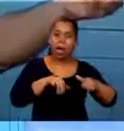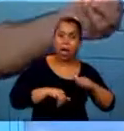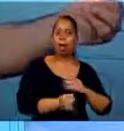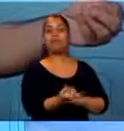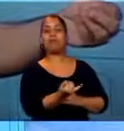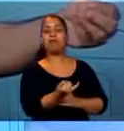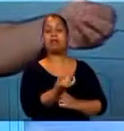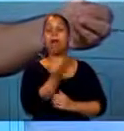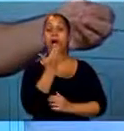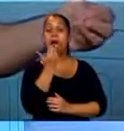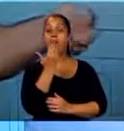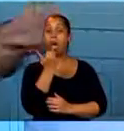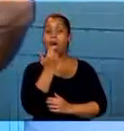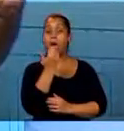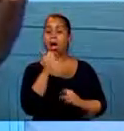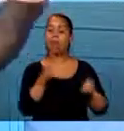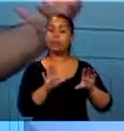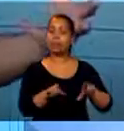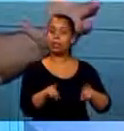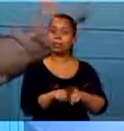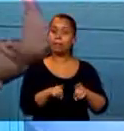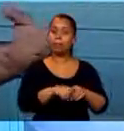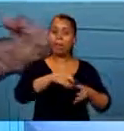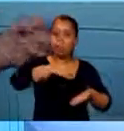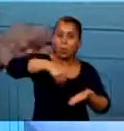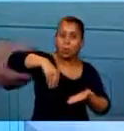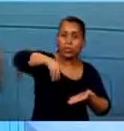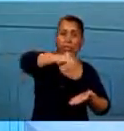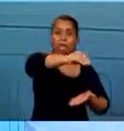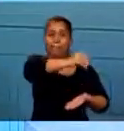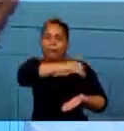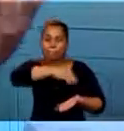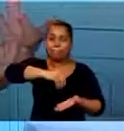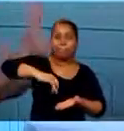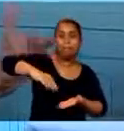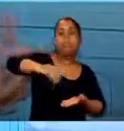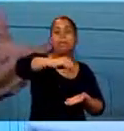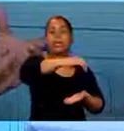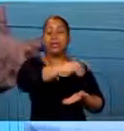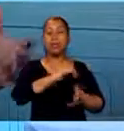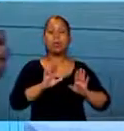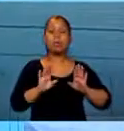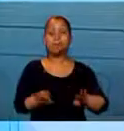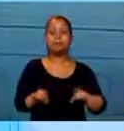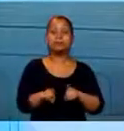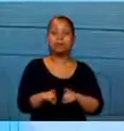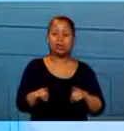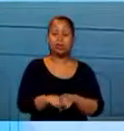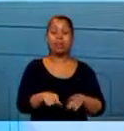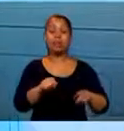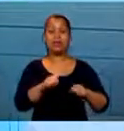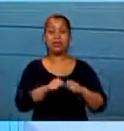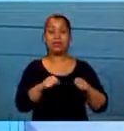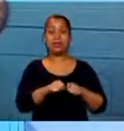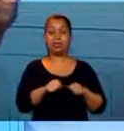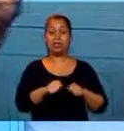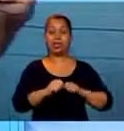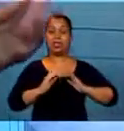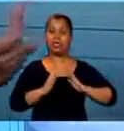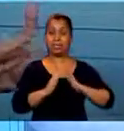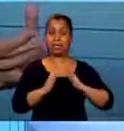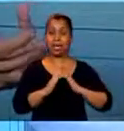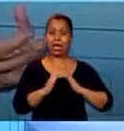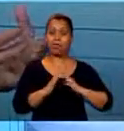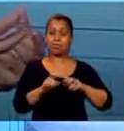como alimento, como um tempero, mas como a produzir em casa